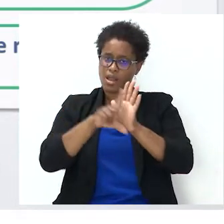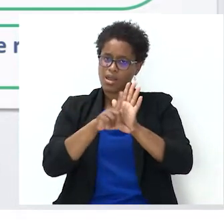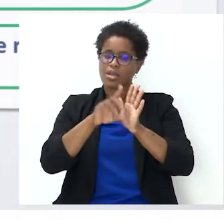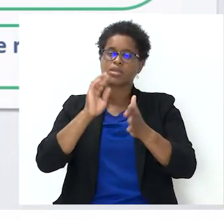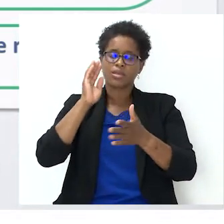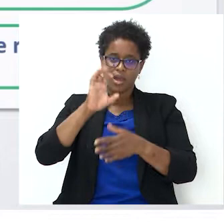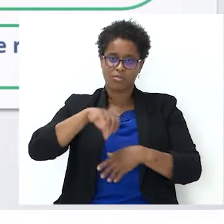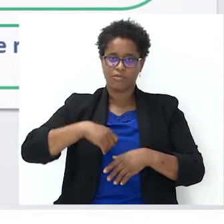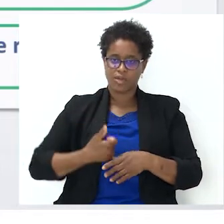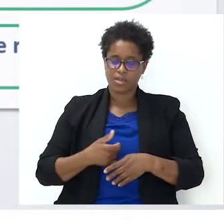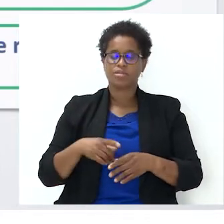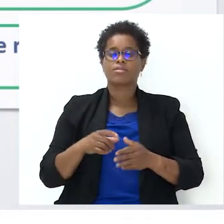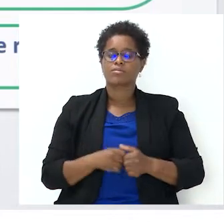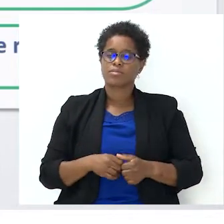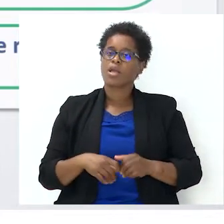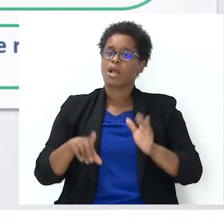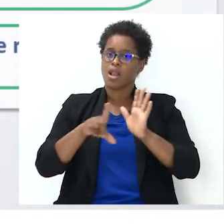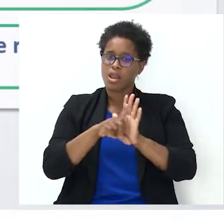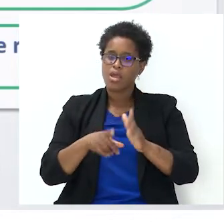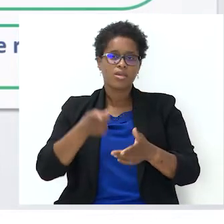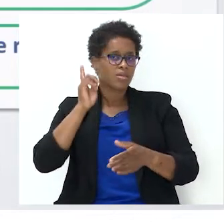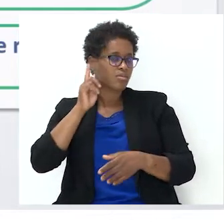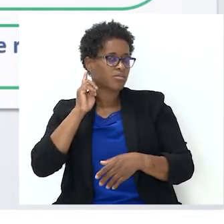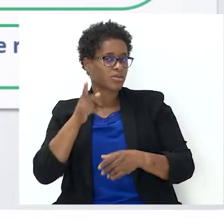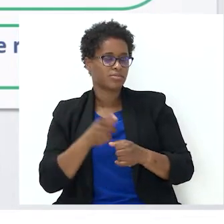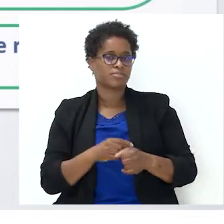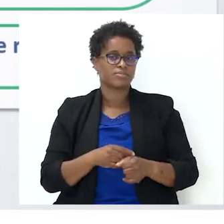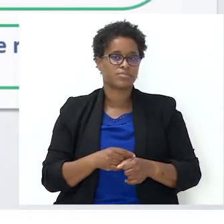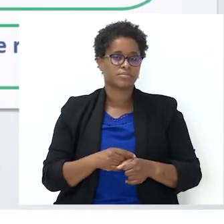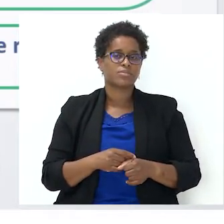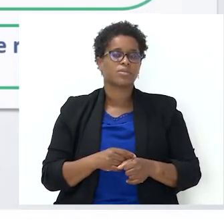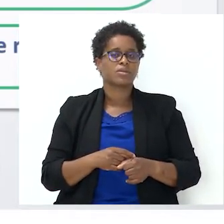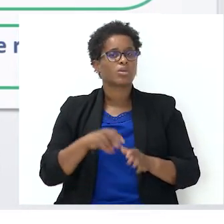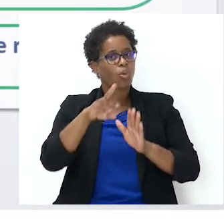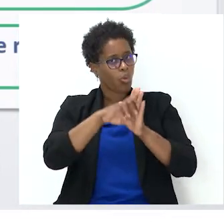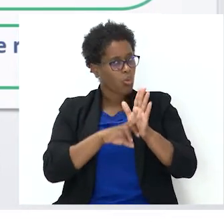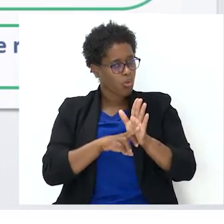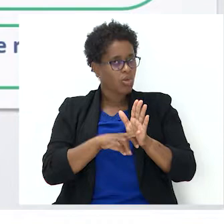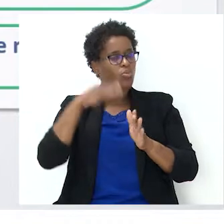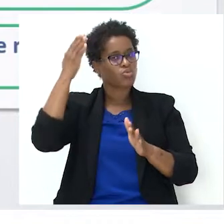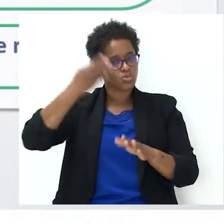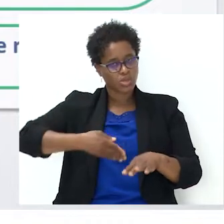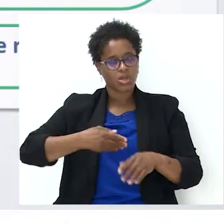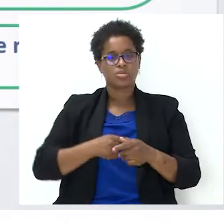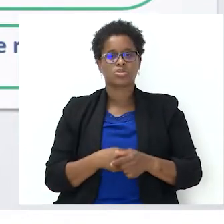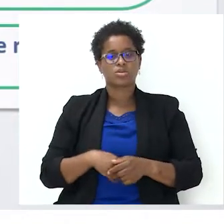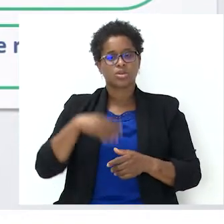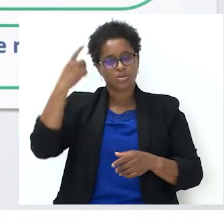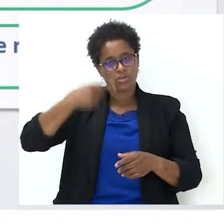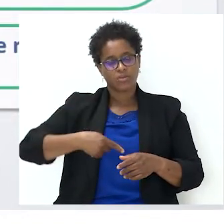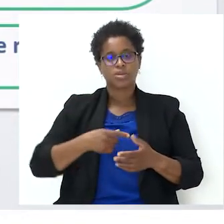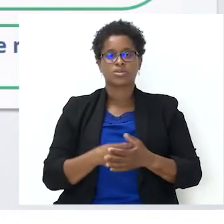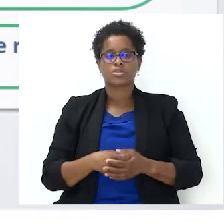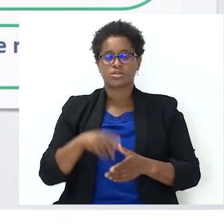Verde é a lei fundamental que regula os direitos e